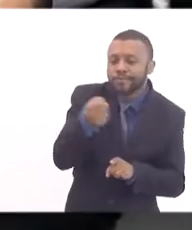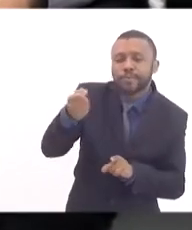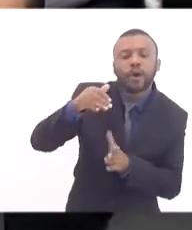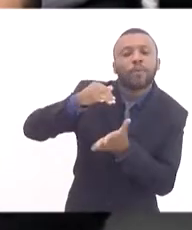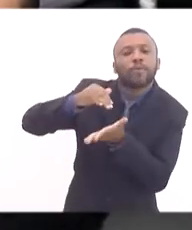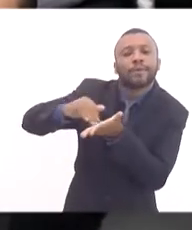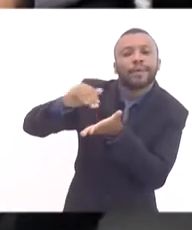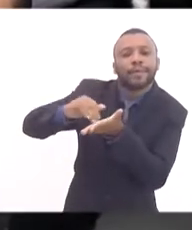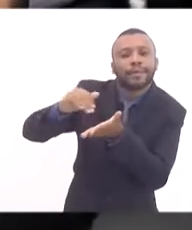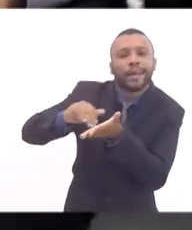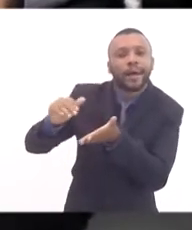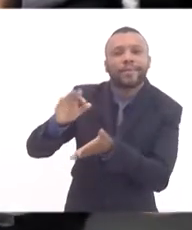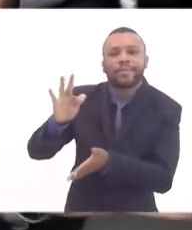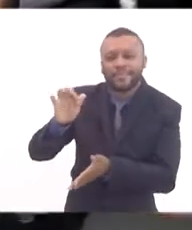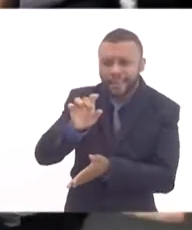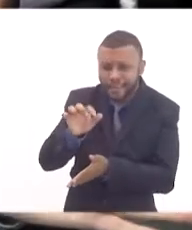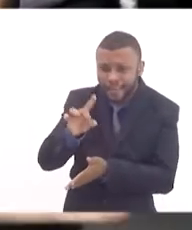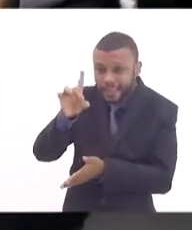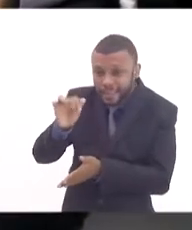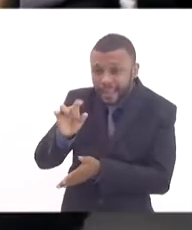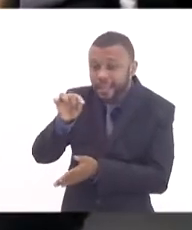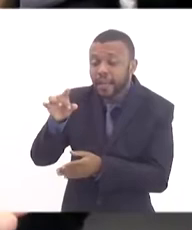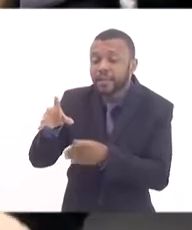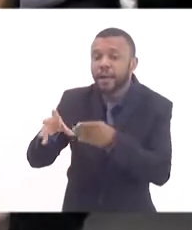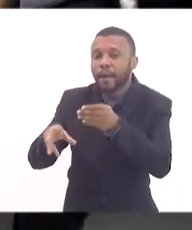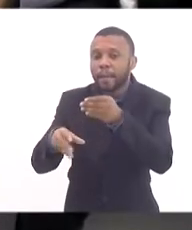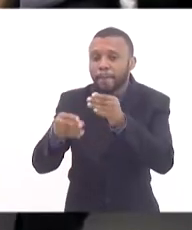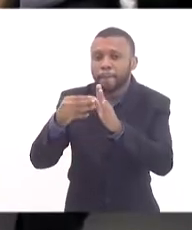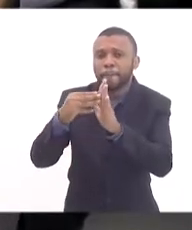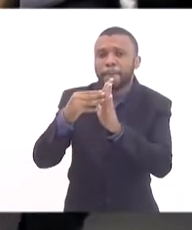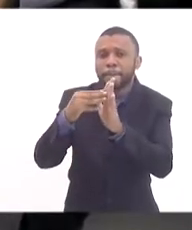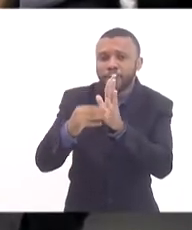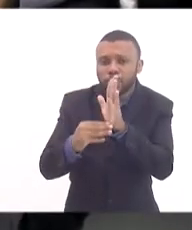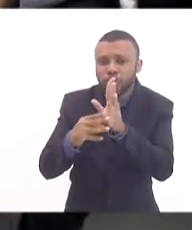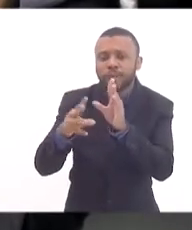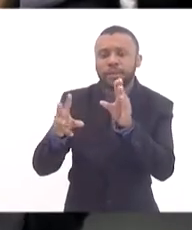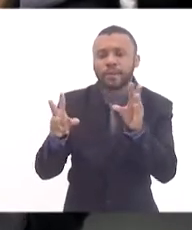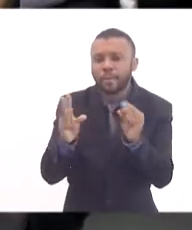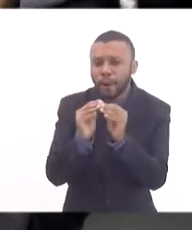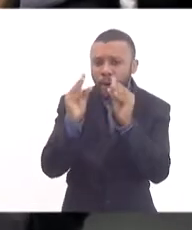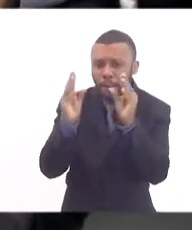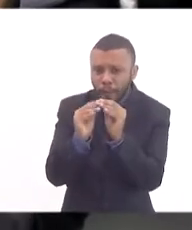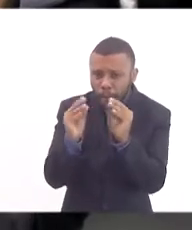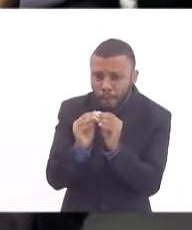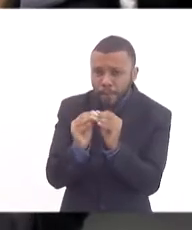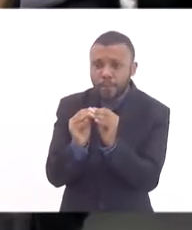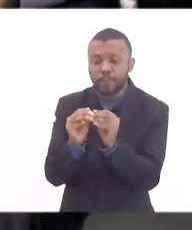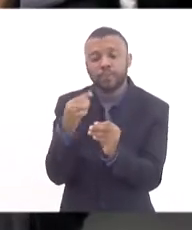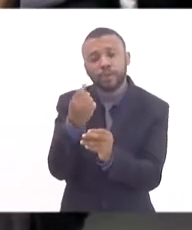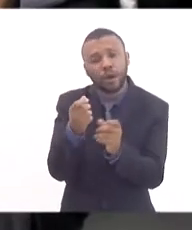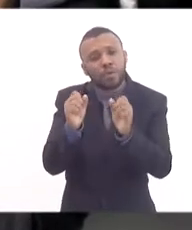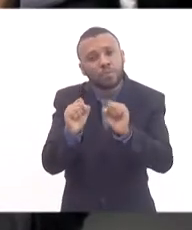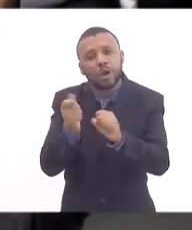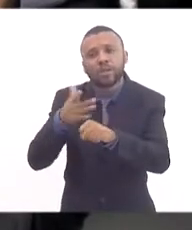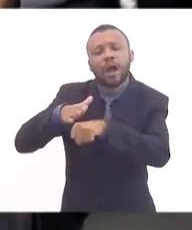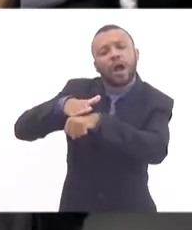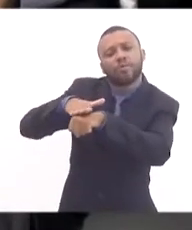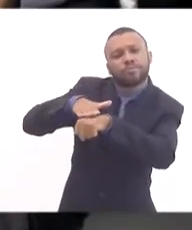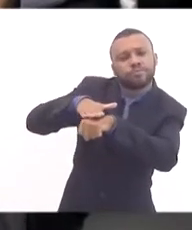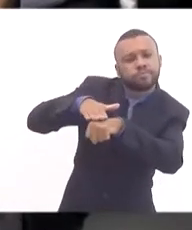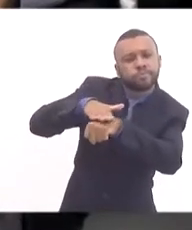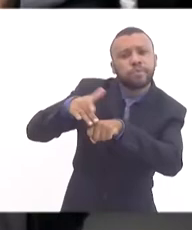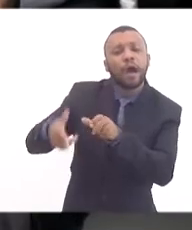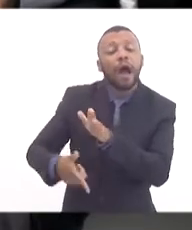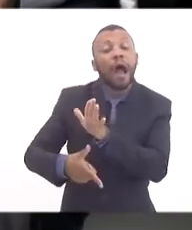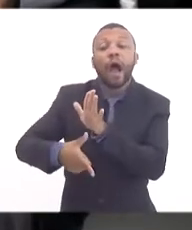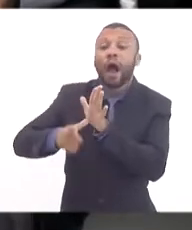que essas minutas quando tem a participação da cedere que a gente possa já conversar sobre elas antes